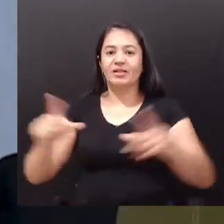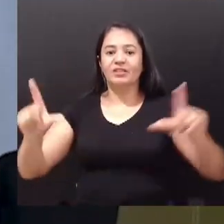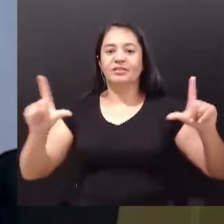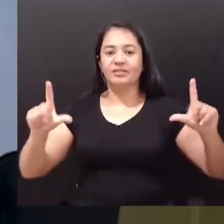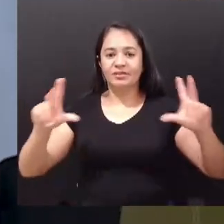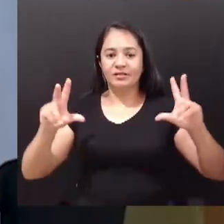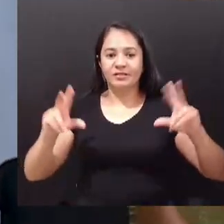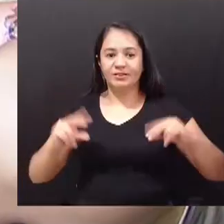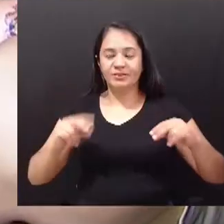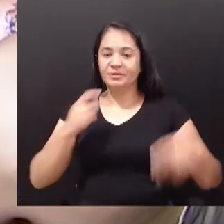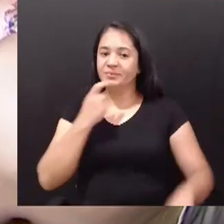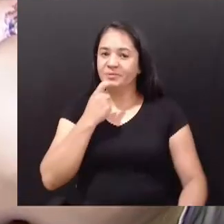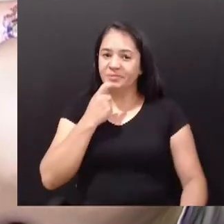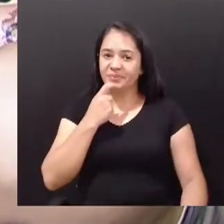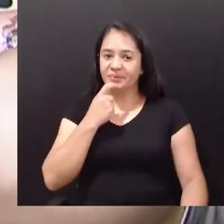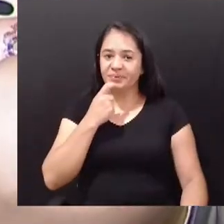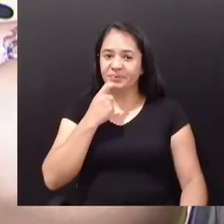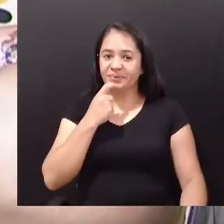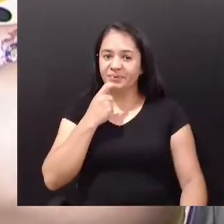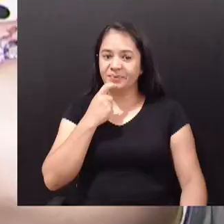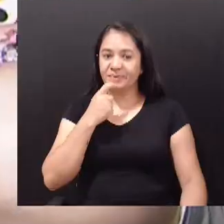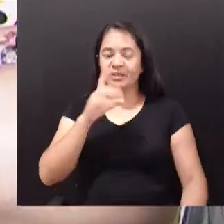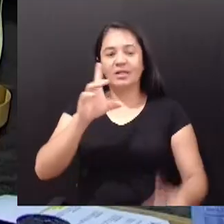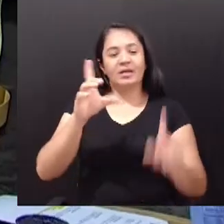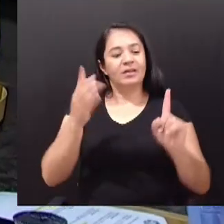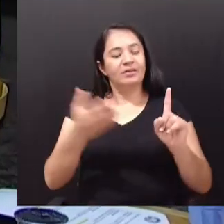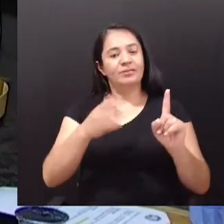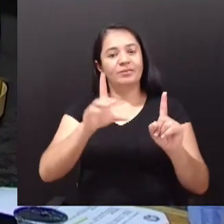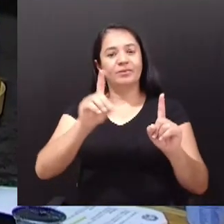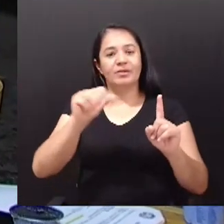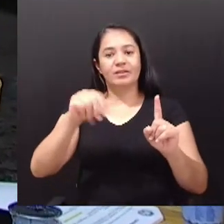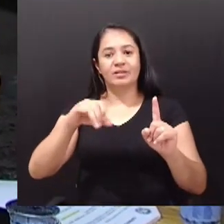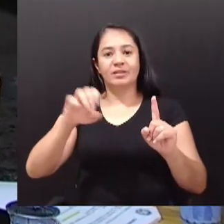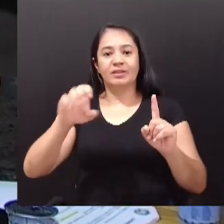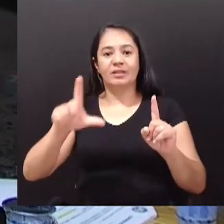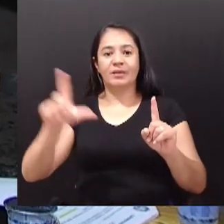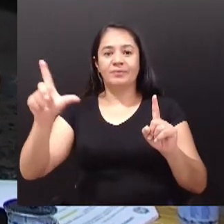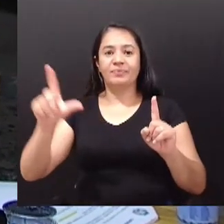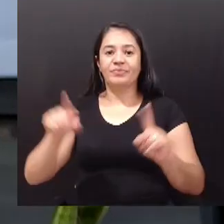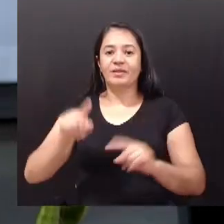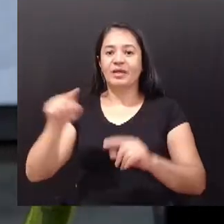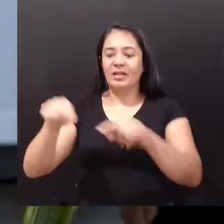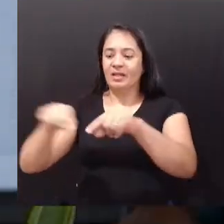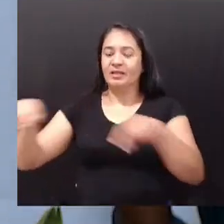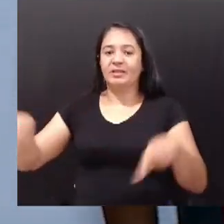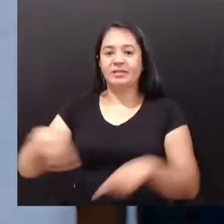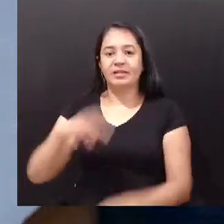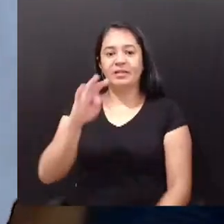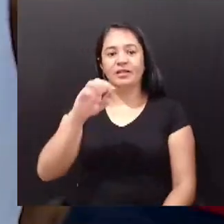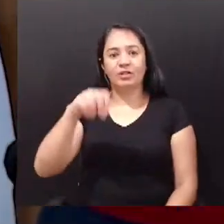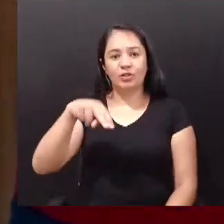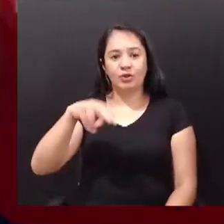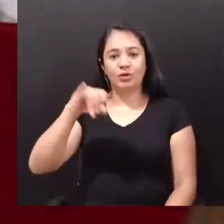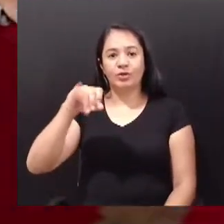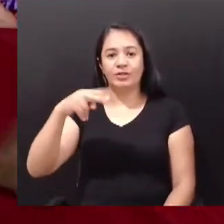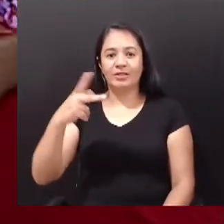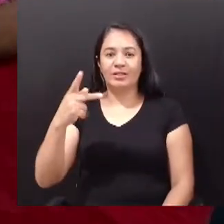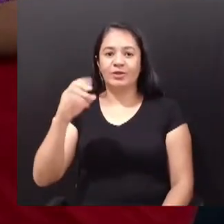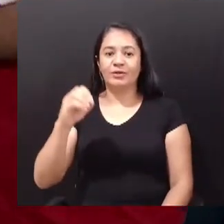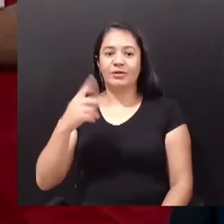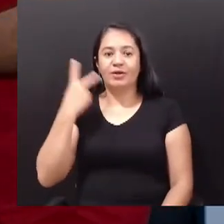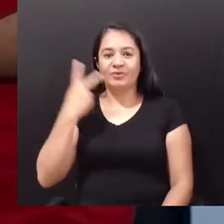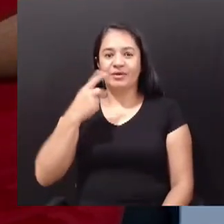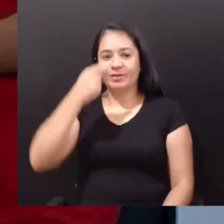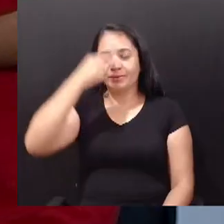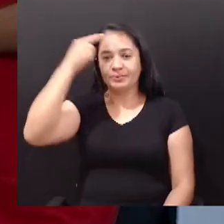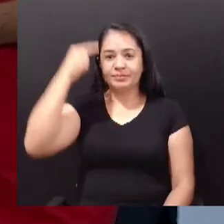a Daniel de Almeida aconteceu na Sala dos Toninhos, na Estação Cultura. A vereadora Paola Miguel,